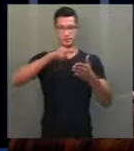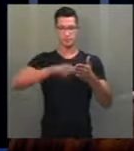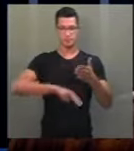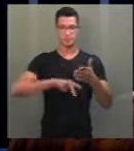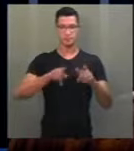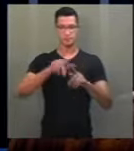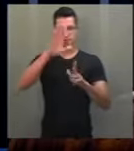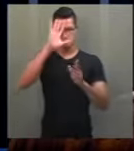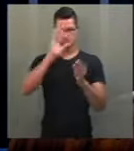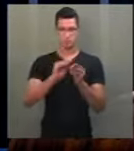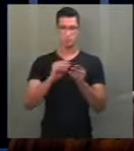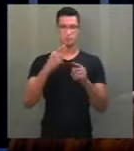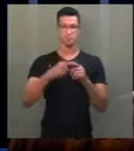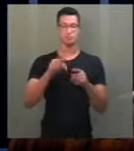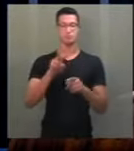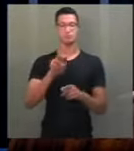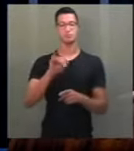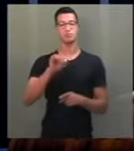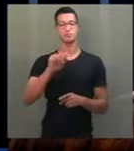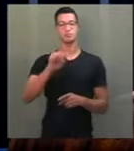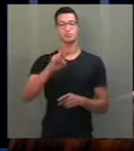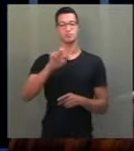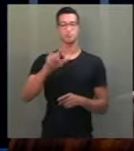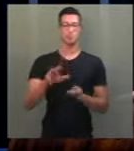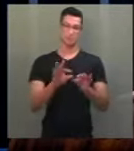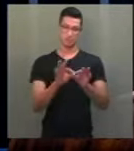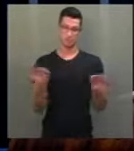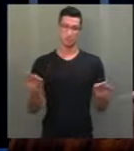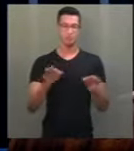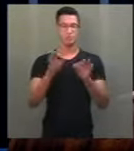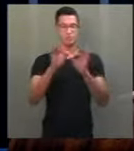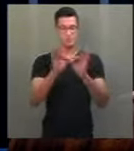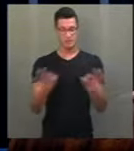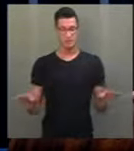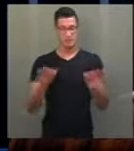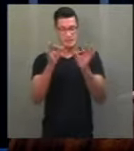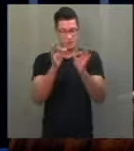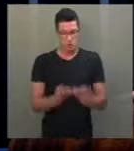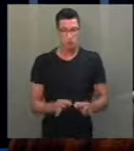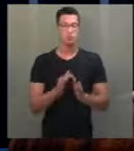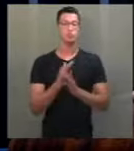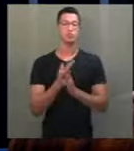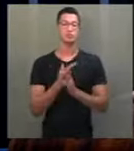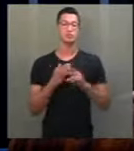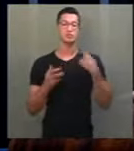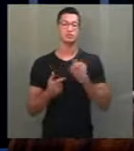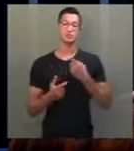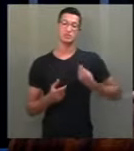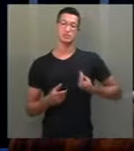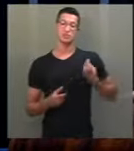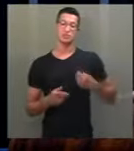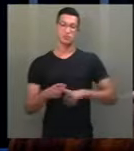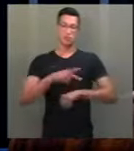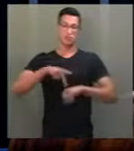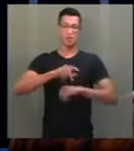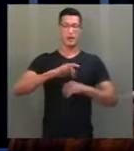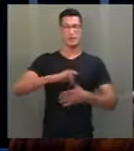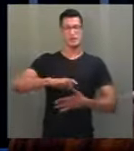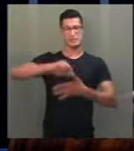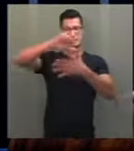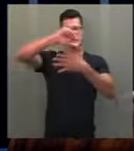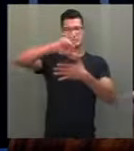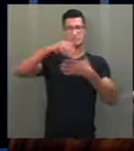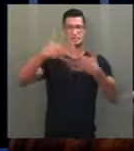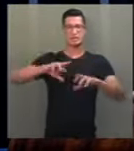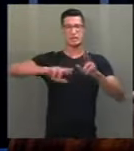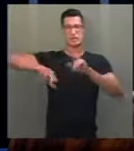a compreensão, porque é viável, simples e justo. É viável porque a gente vive em um país continental com